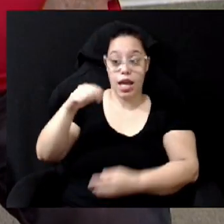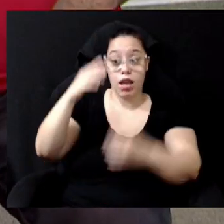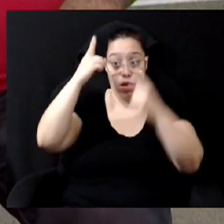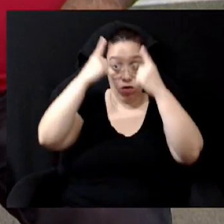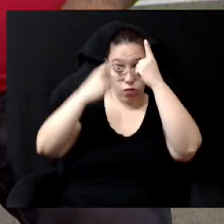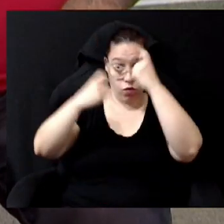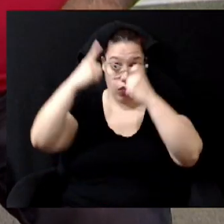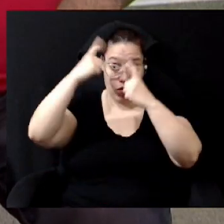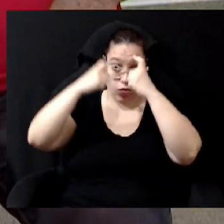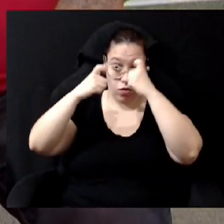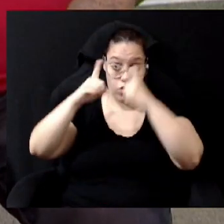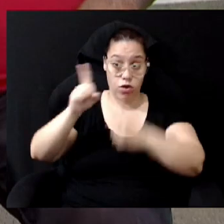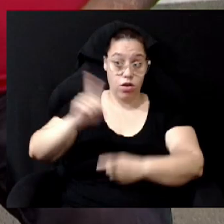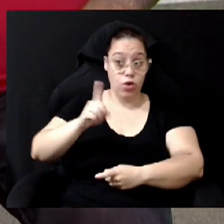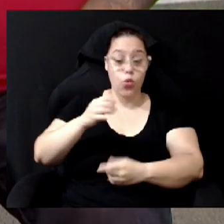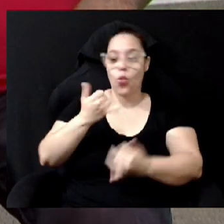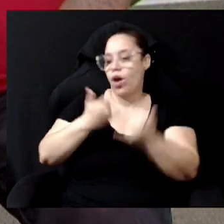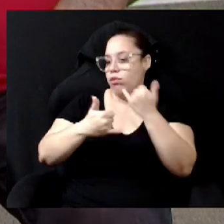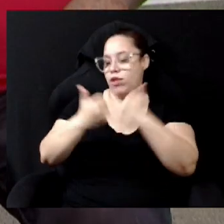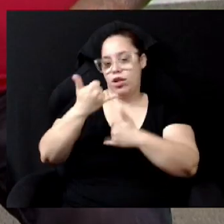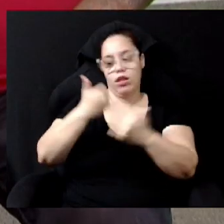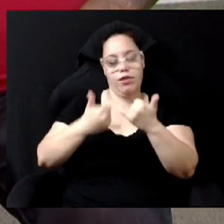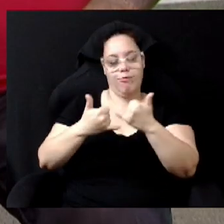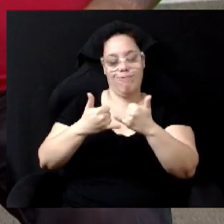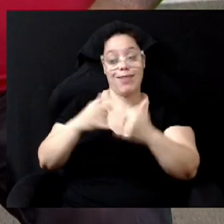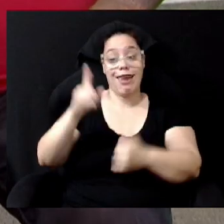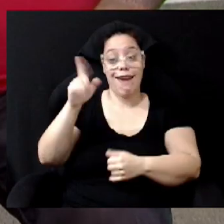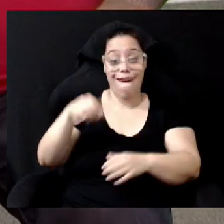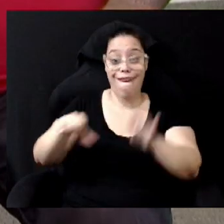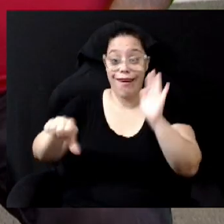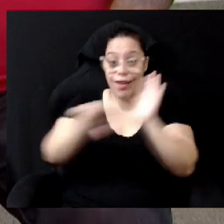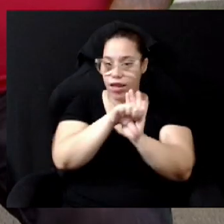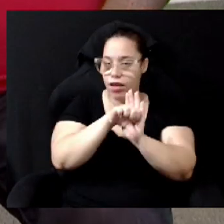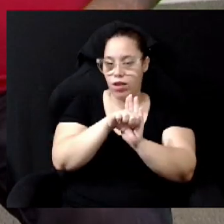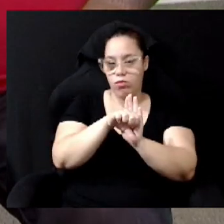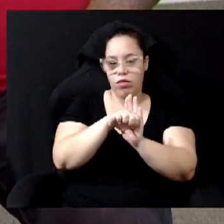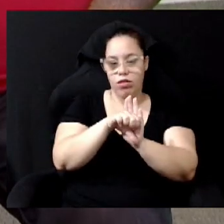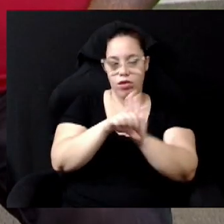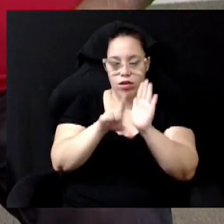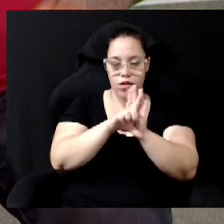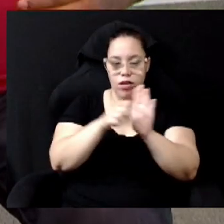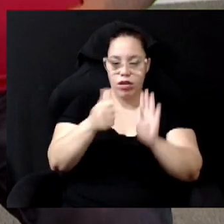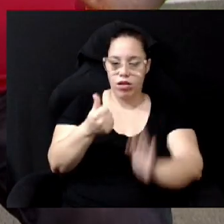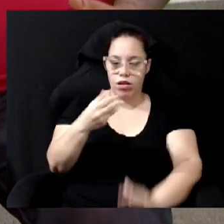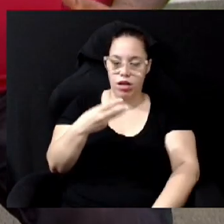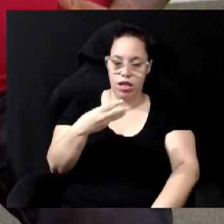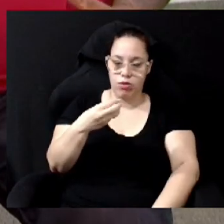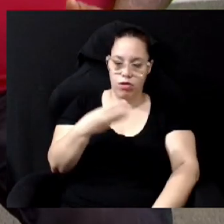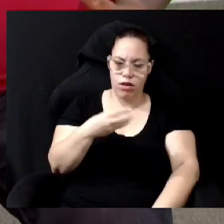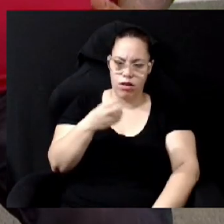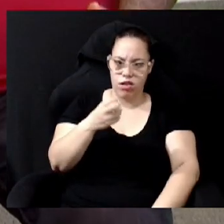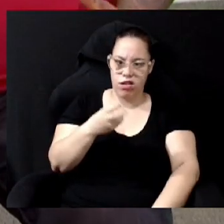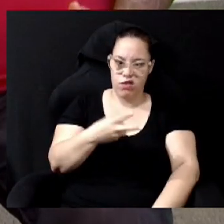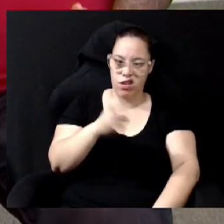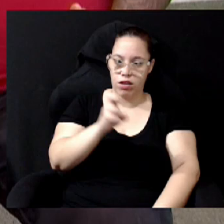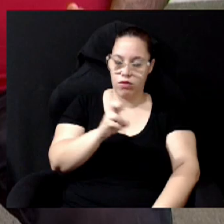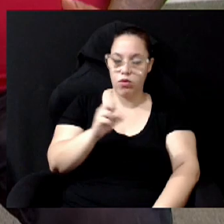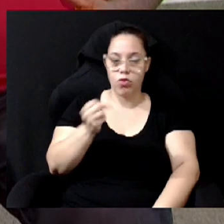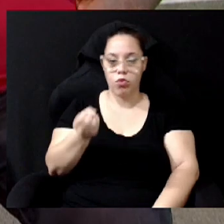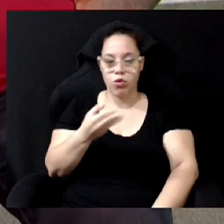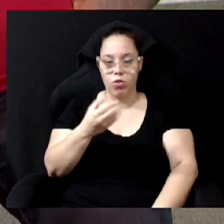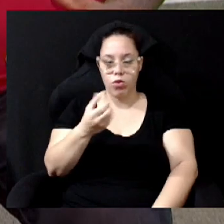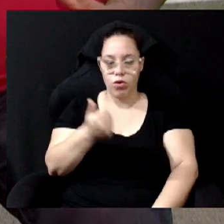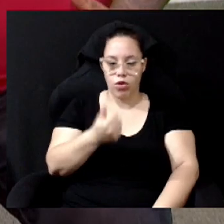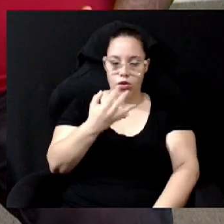que não é uma brincadeira, que o bullying é crime, tipificado pela Lei 13.185 de 2015 e agora uma nova lei, que é a Lei